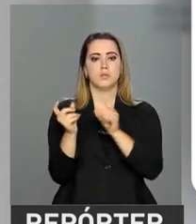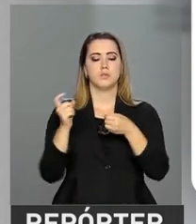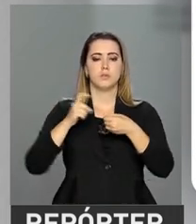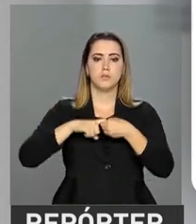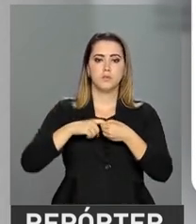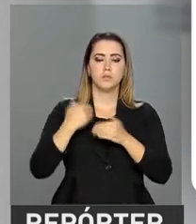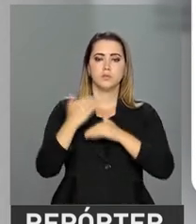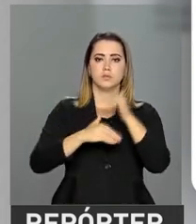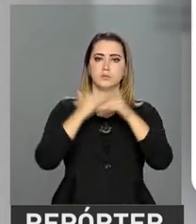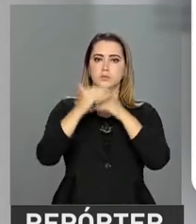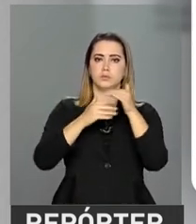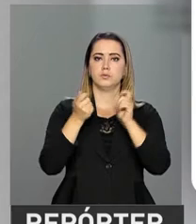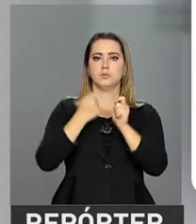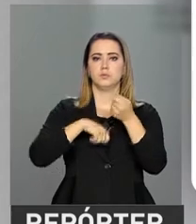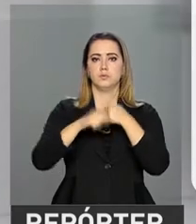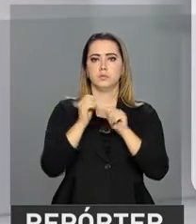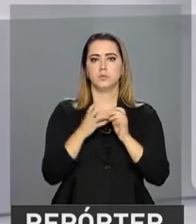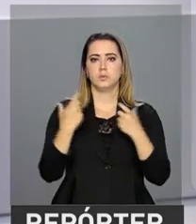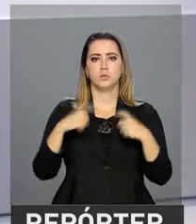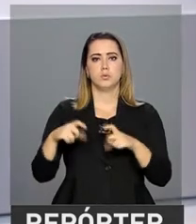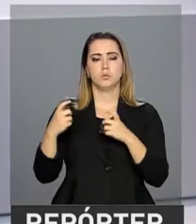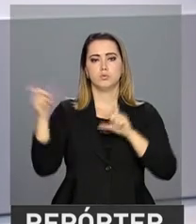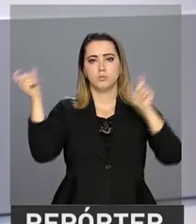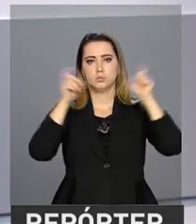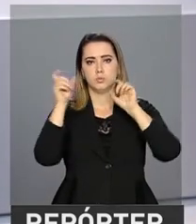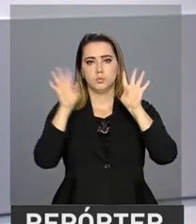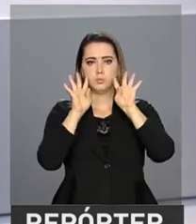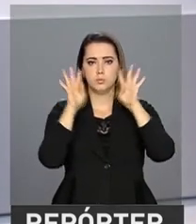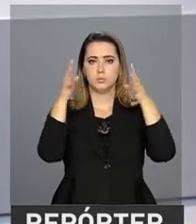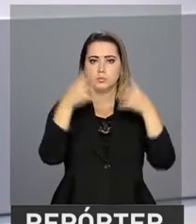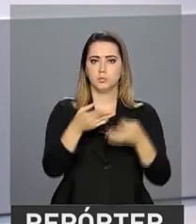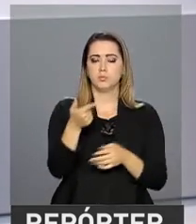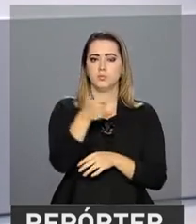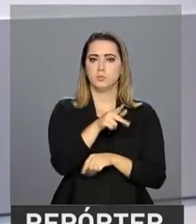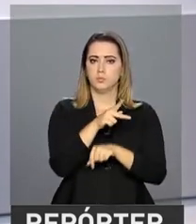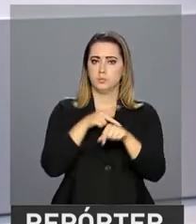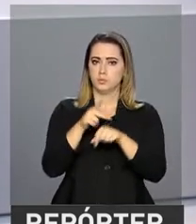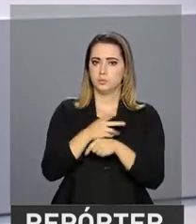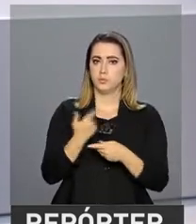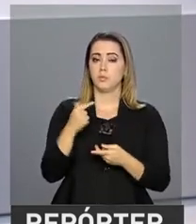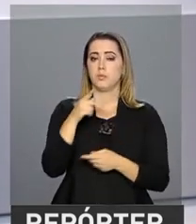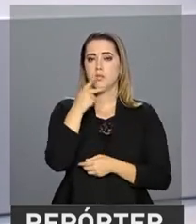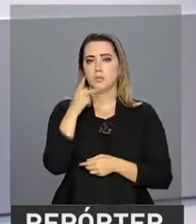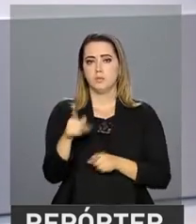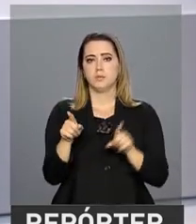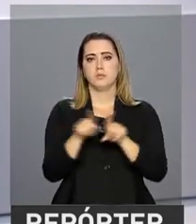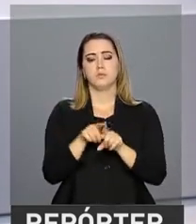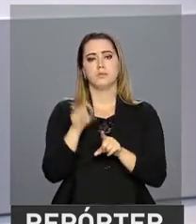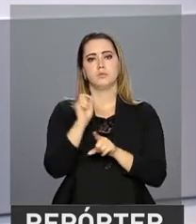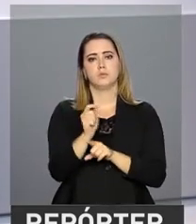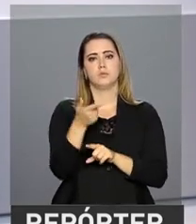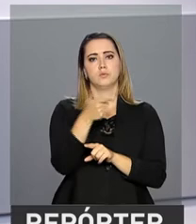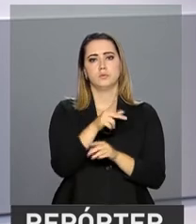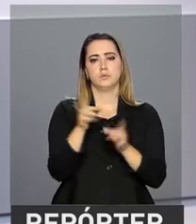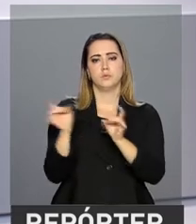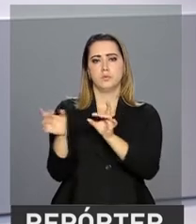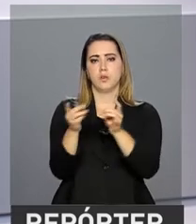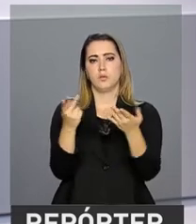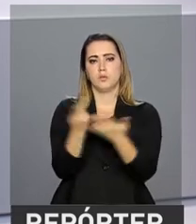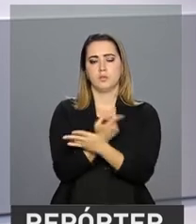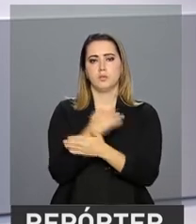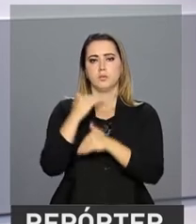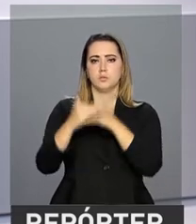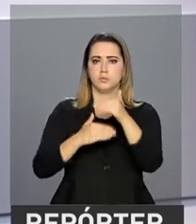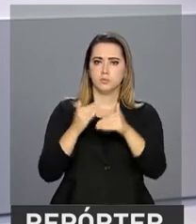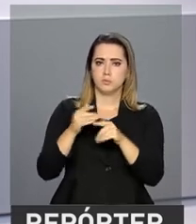da economia do país com um ambiente atrativo para os investidores estrangeiros meirelles disse ainda que outros leilões vão ser